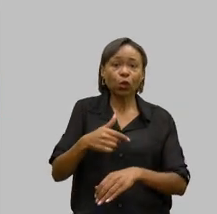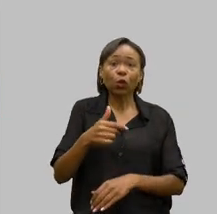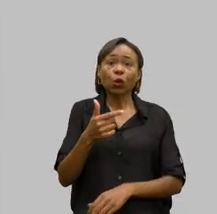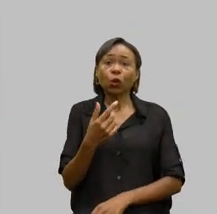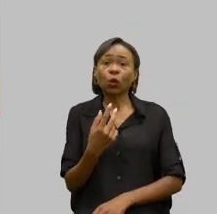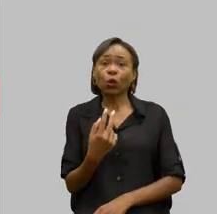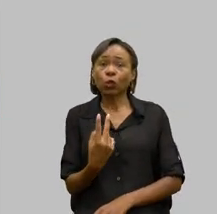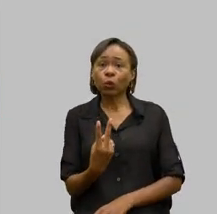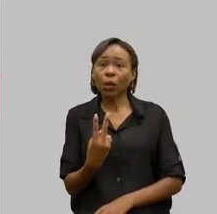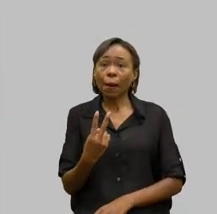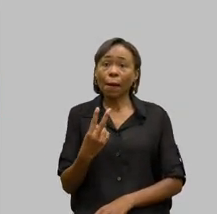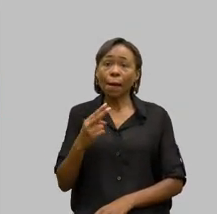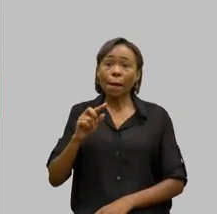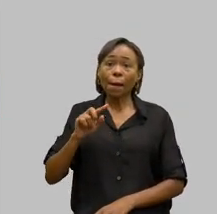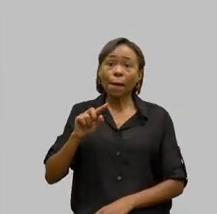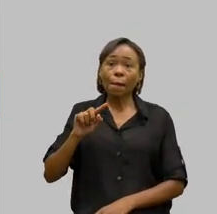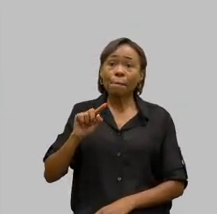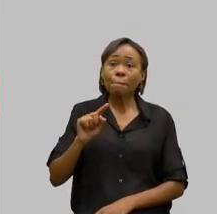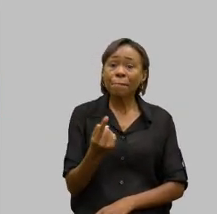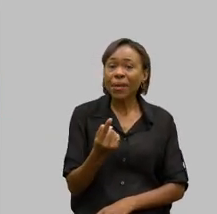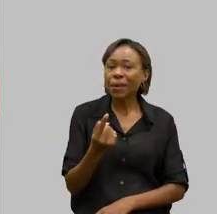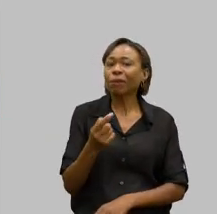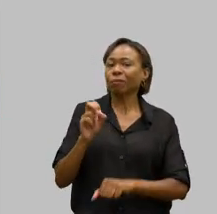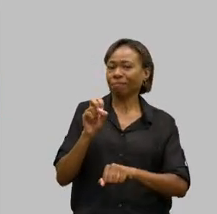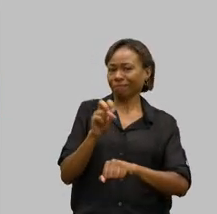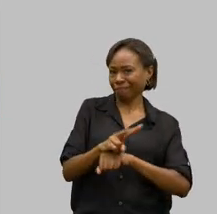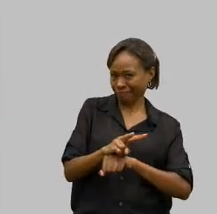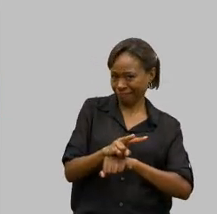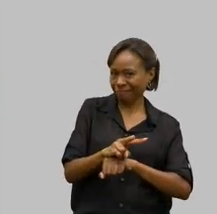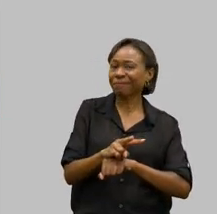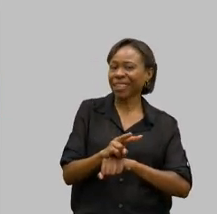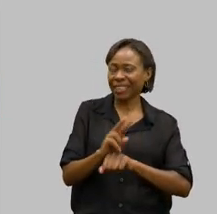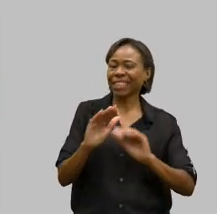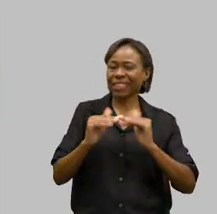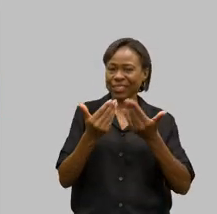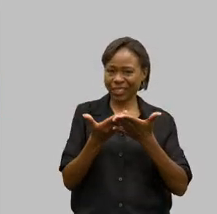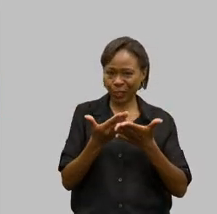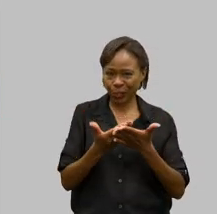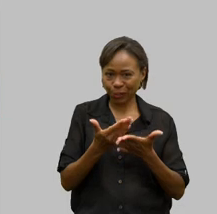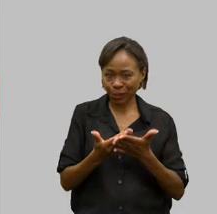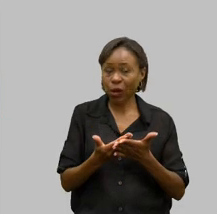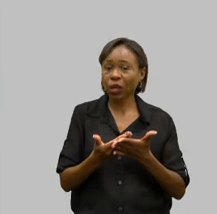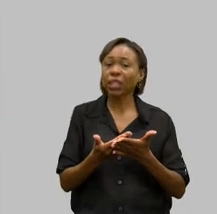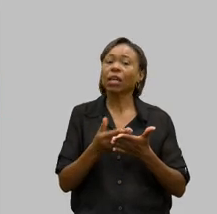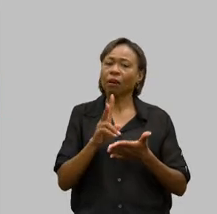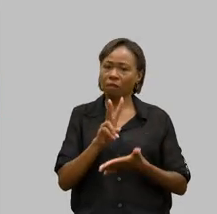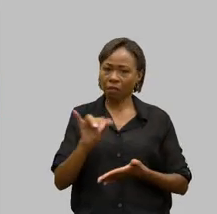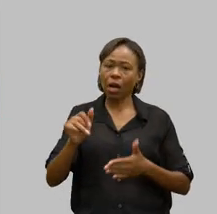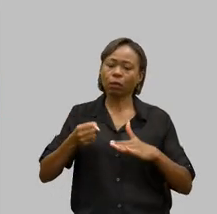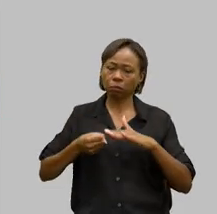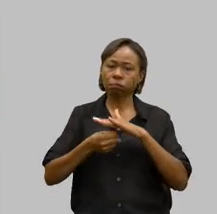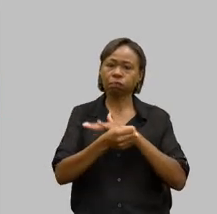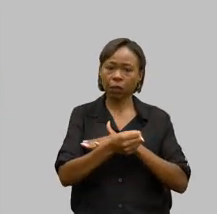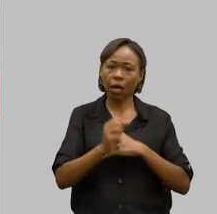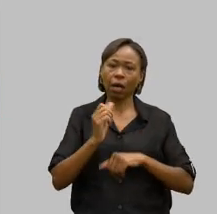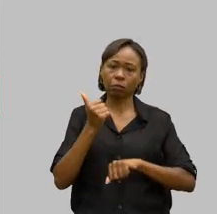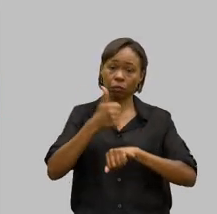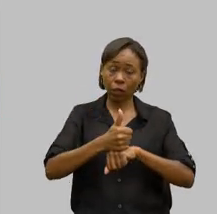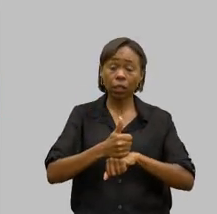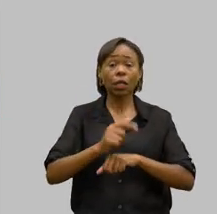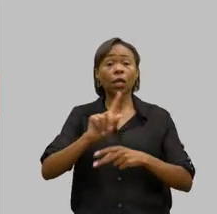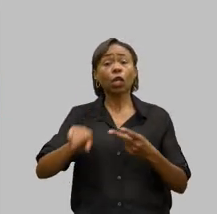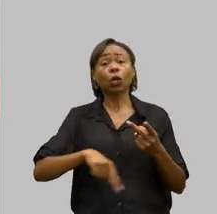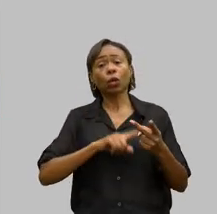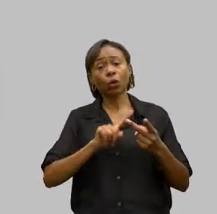ingressarão à nossa rede, que serão muito bem-vindos. Então, iniciaremos a nomeação desses servidores. E, além disso, o segundo lote, com